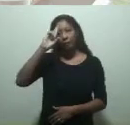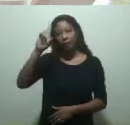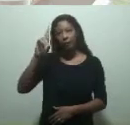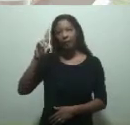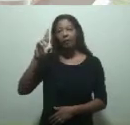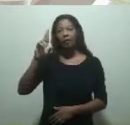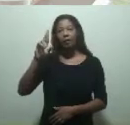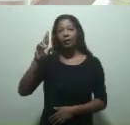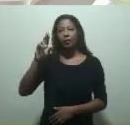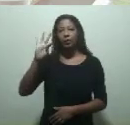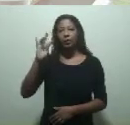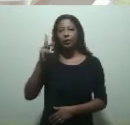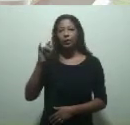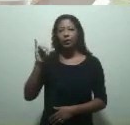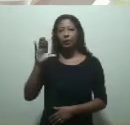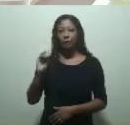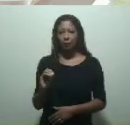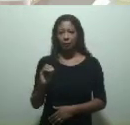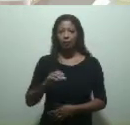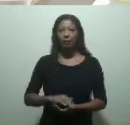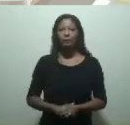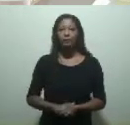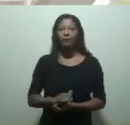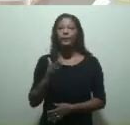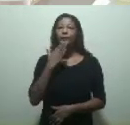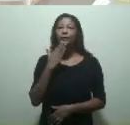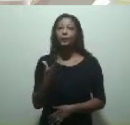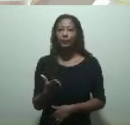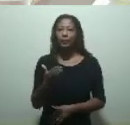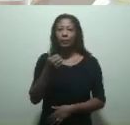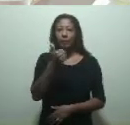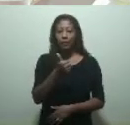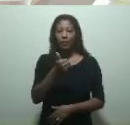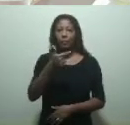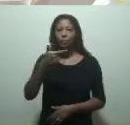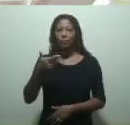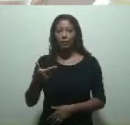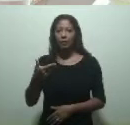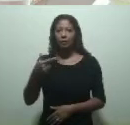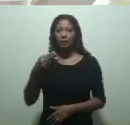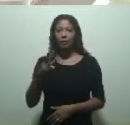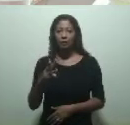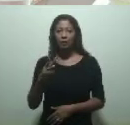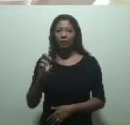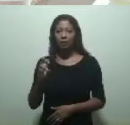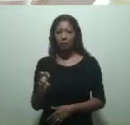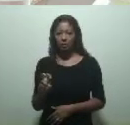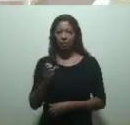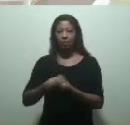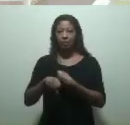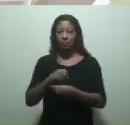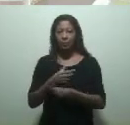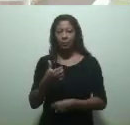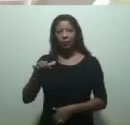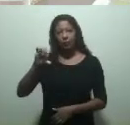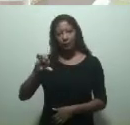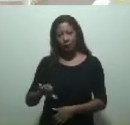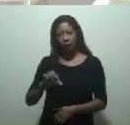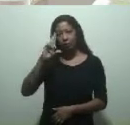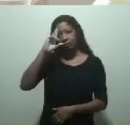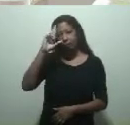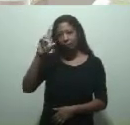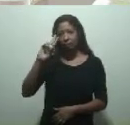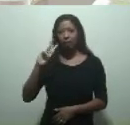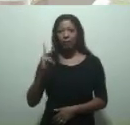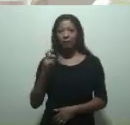Tiago Cartacho Ferreira. Indicação número 1235 de 2019, de autoria da